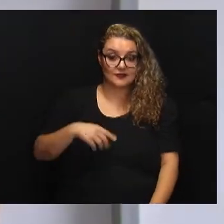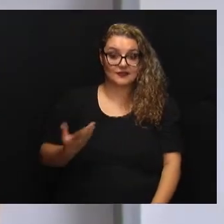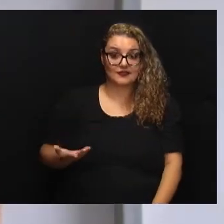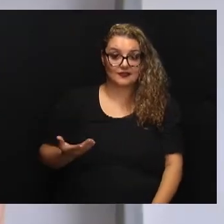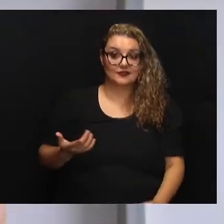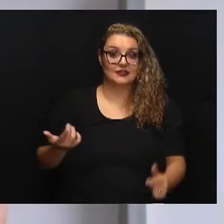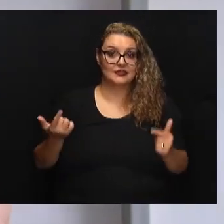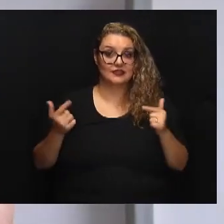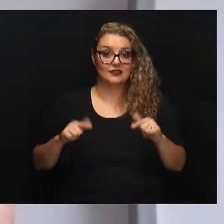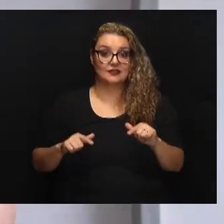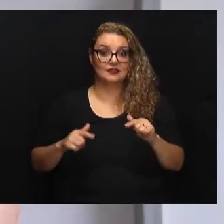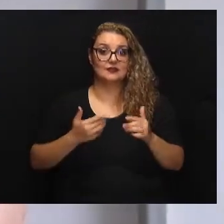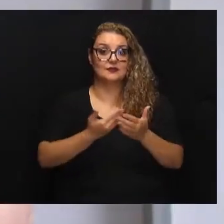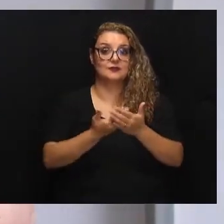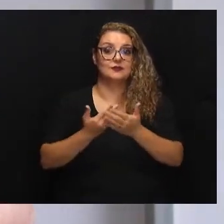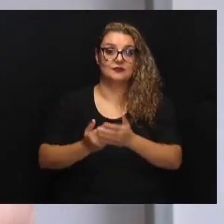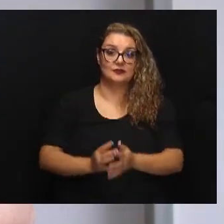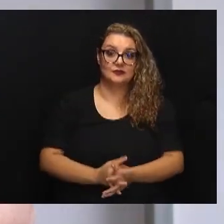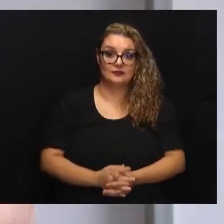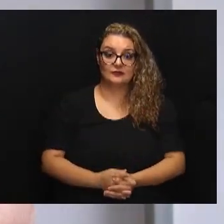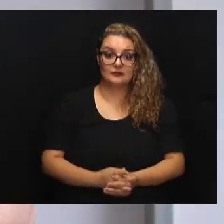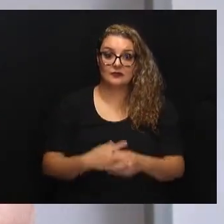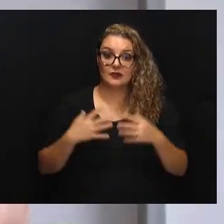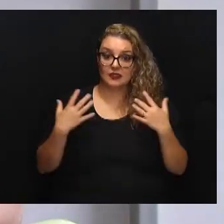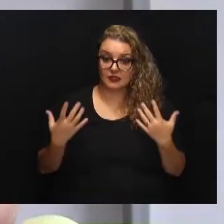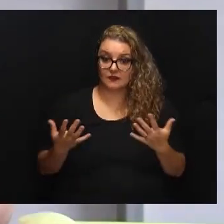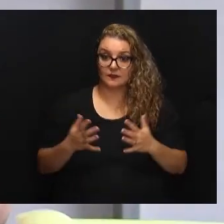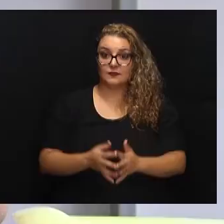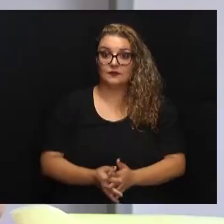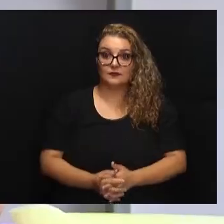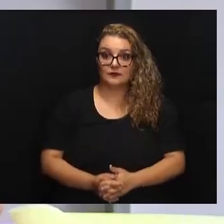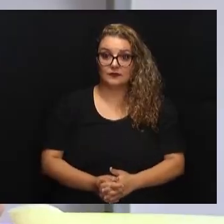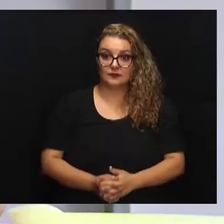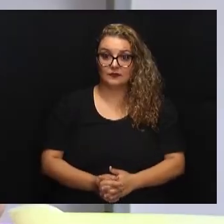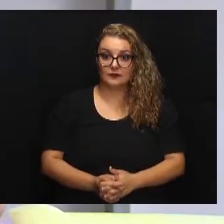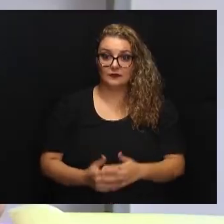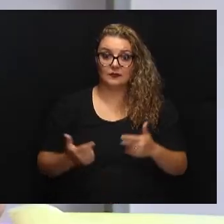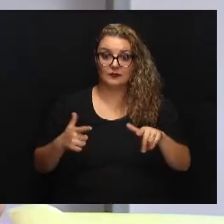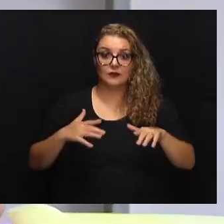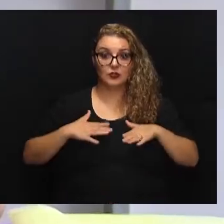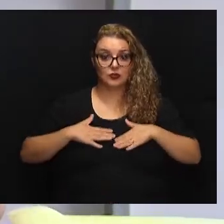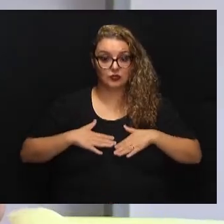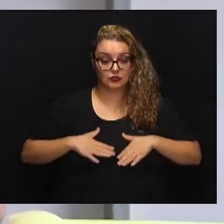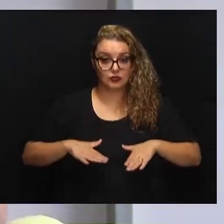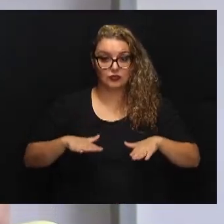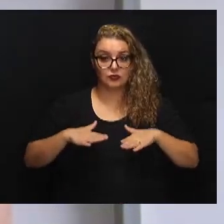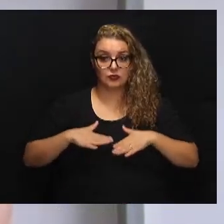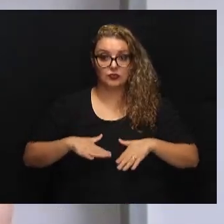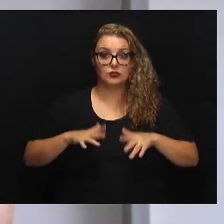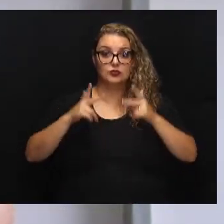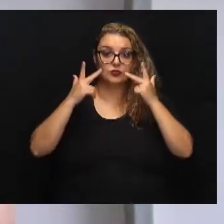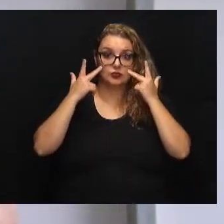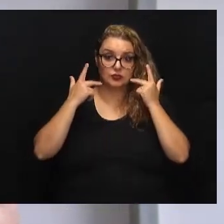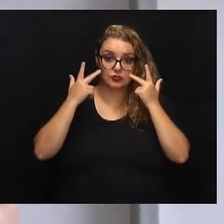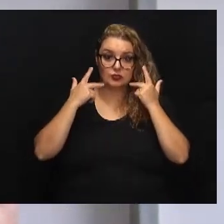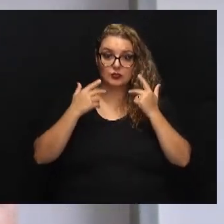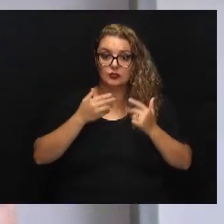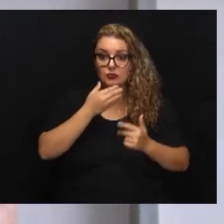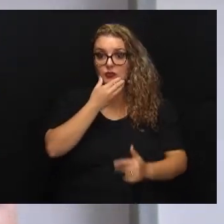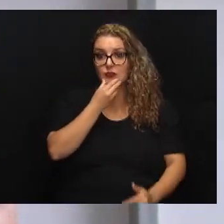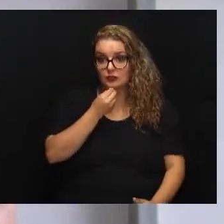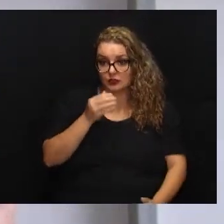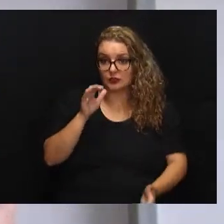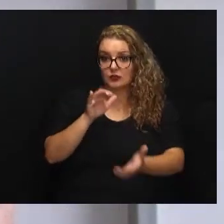você gosta de vir para cá, nesse espaço, para estudar? Então, aqui é um lugar muito calmo,